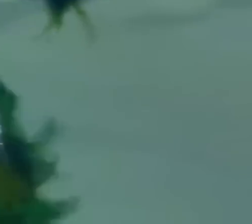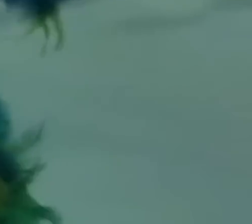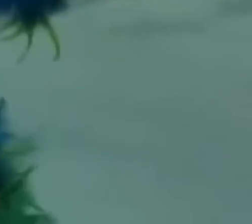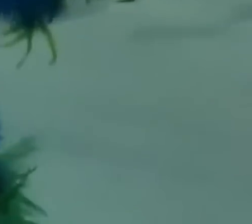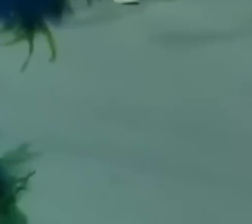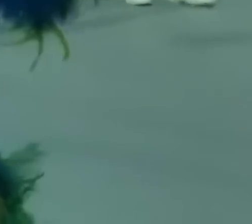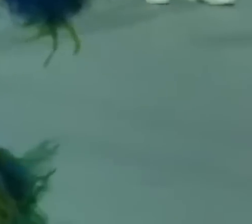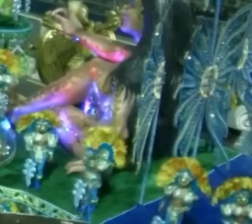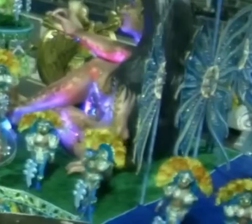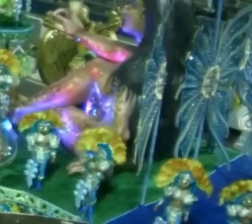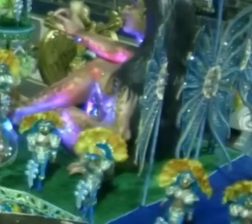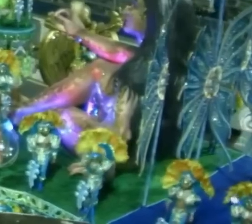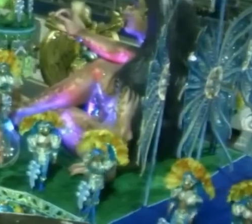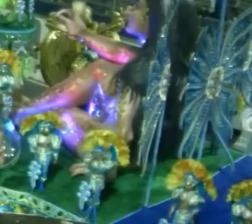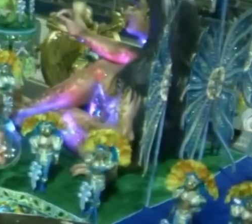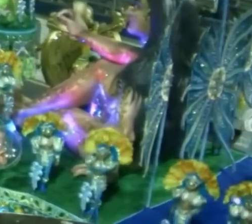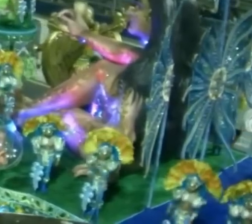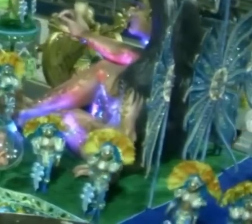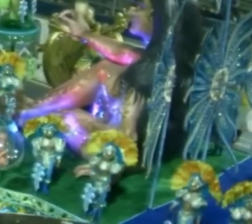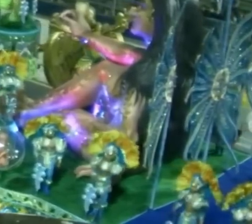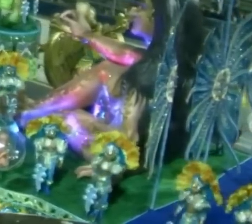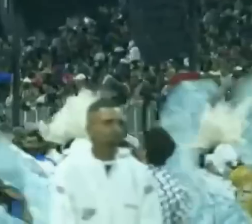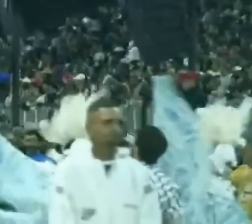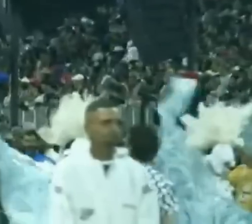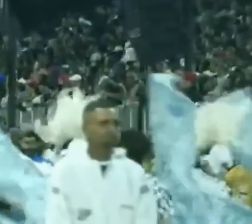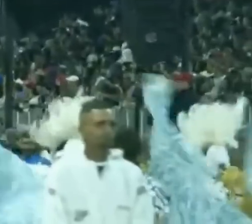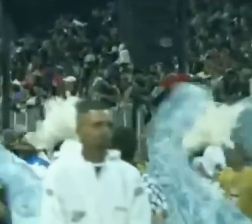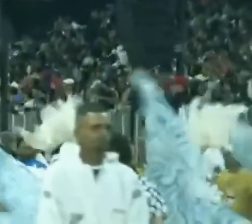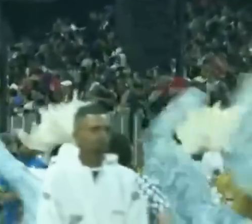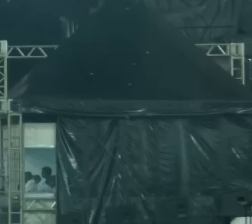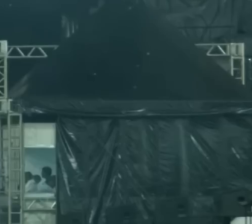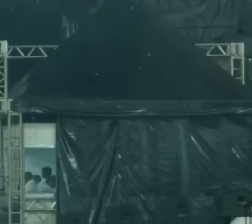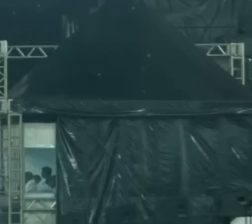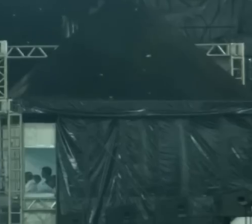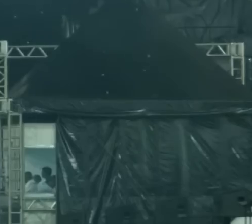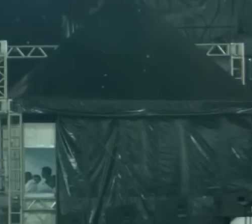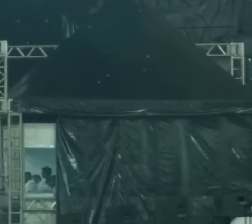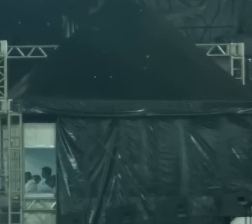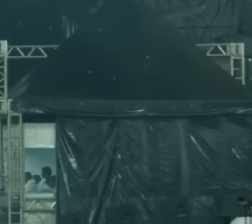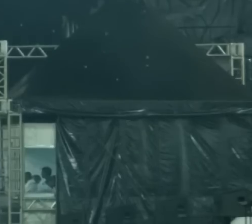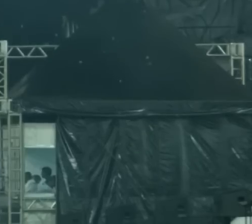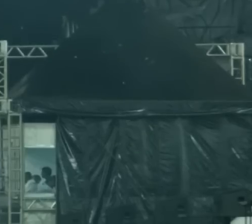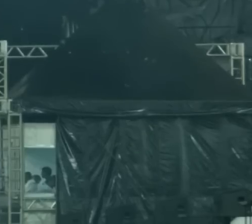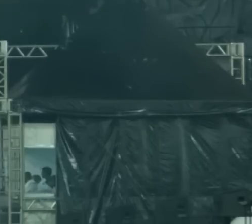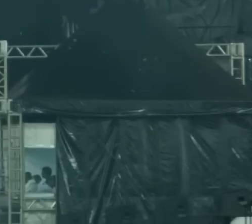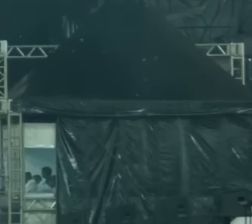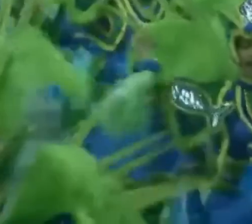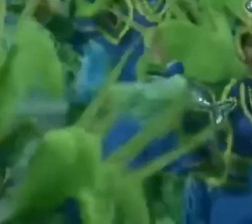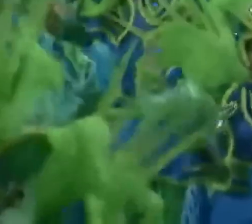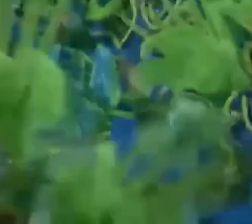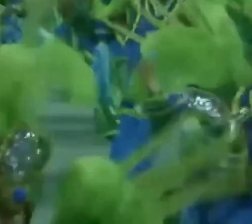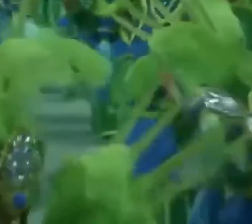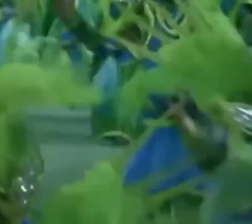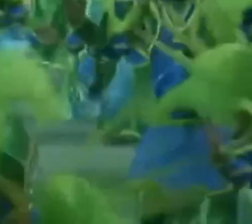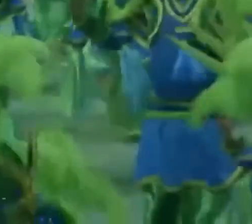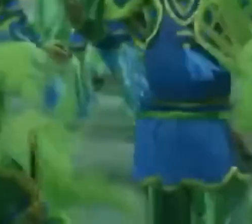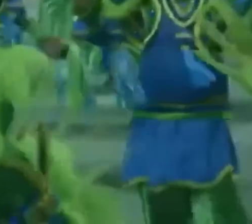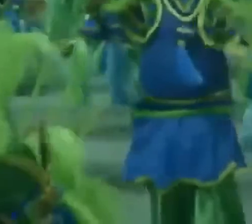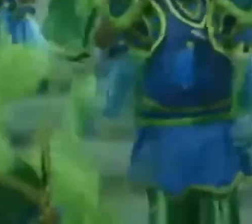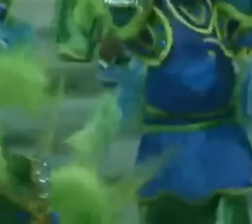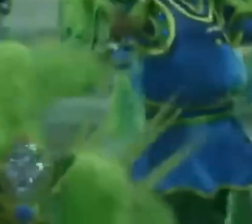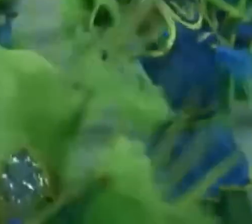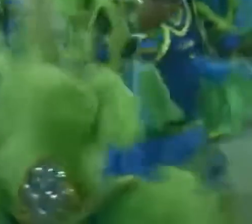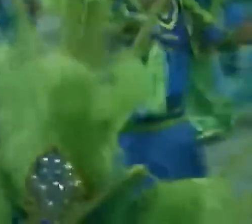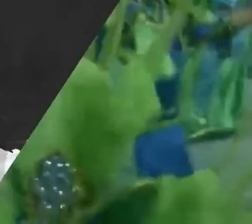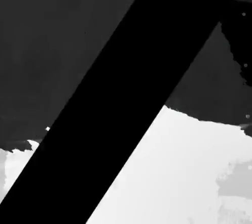a exalar na avenida. Eu carnaval traz aroma e emoção, peruche e